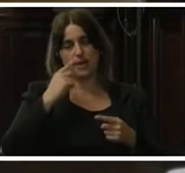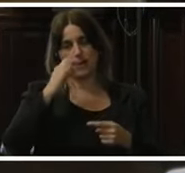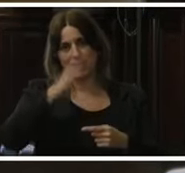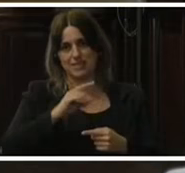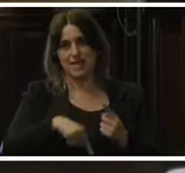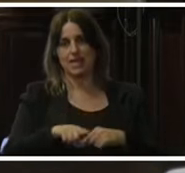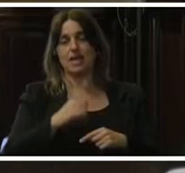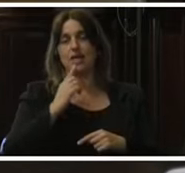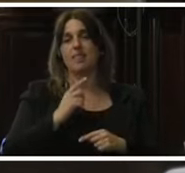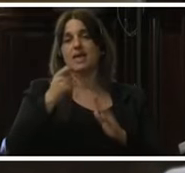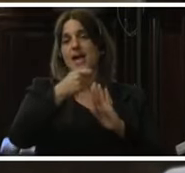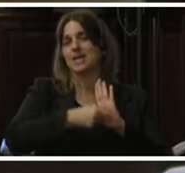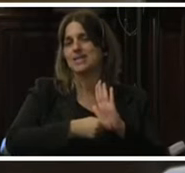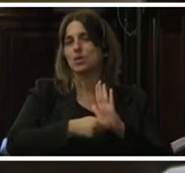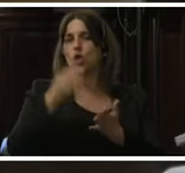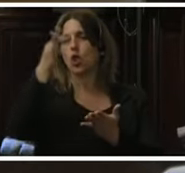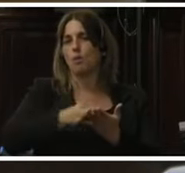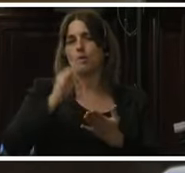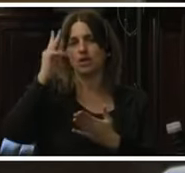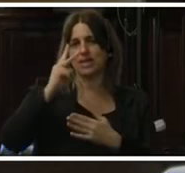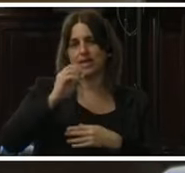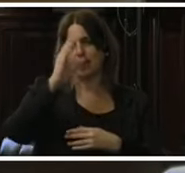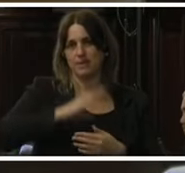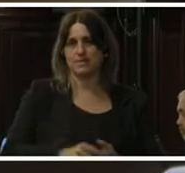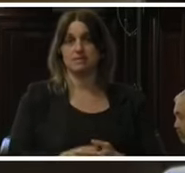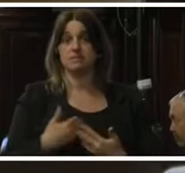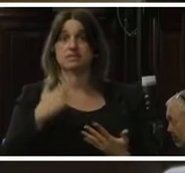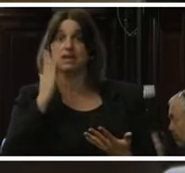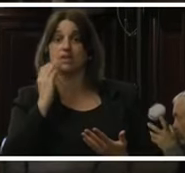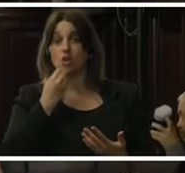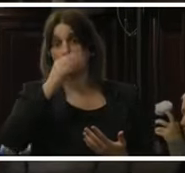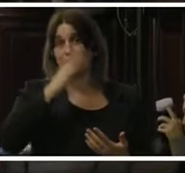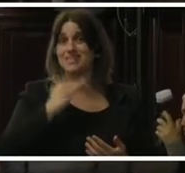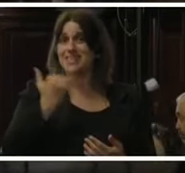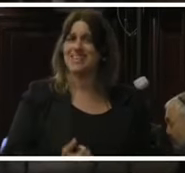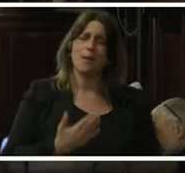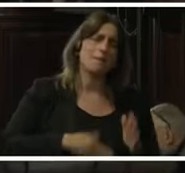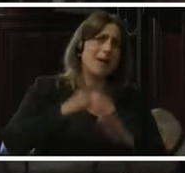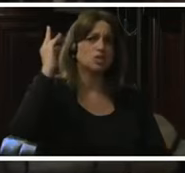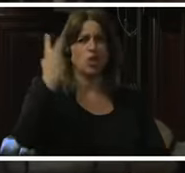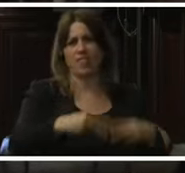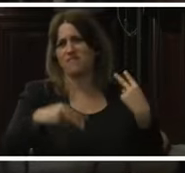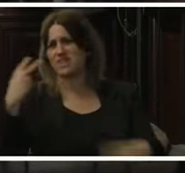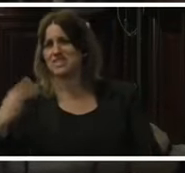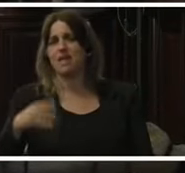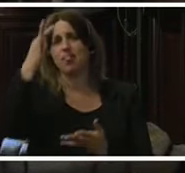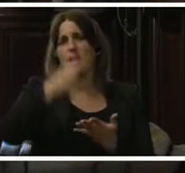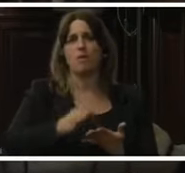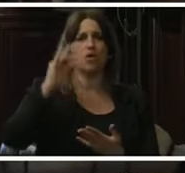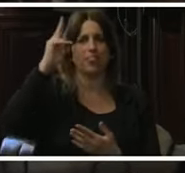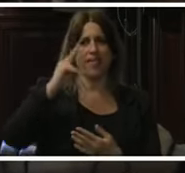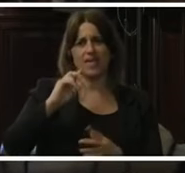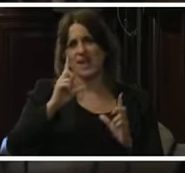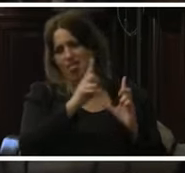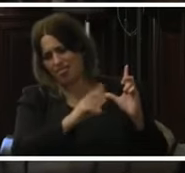brasil considerando que o brasil possui a maior diversidade de povos indígenas das américas resistente a um